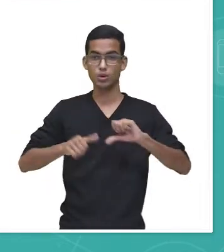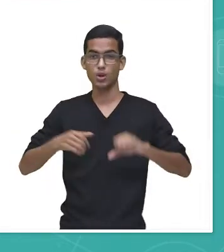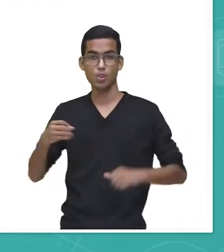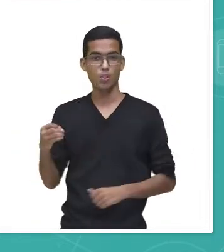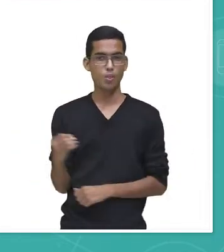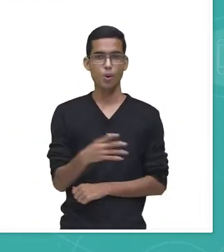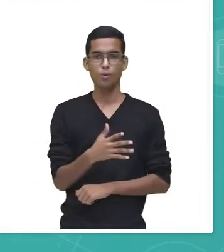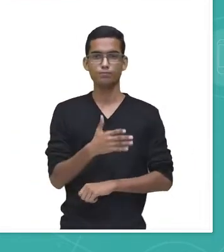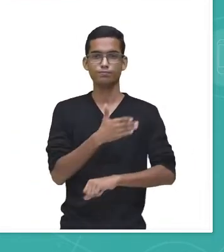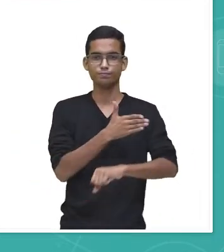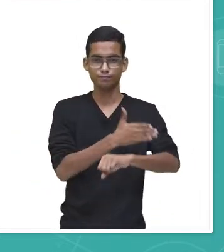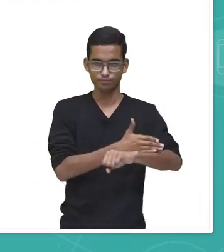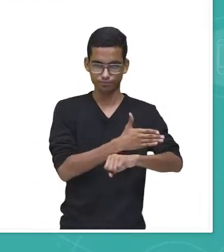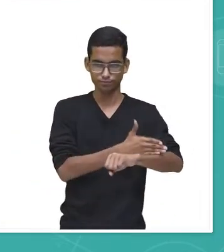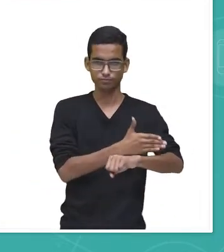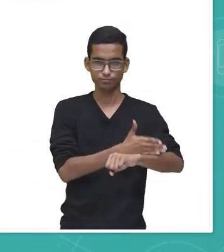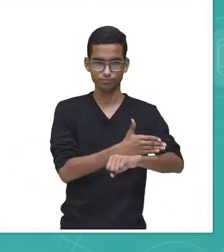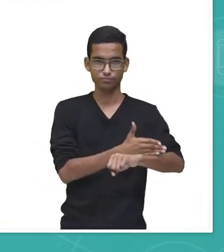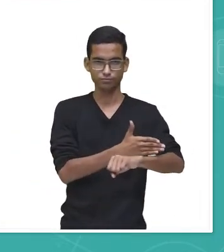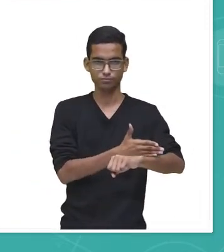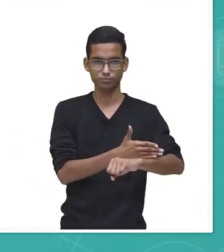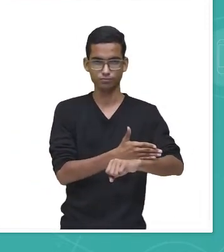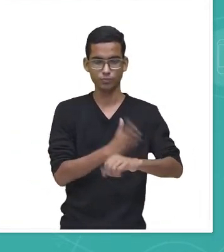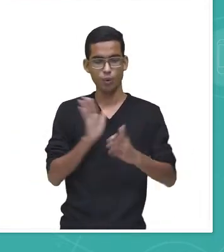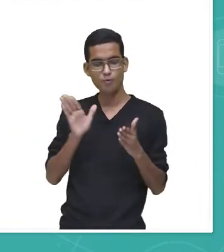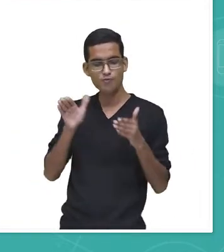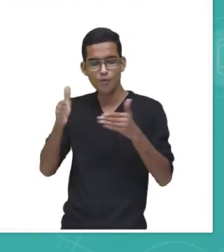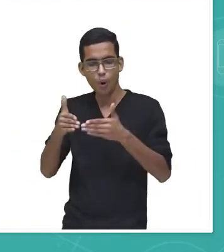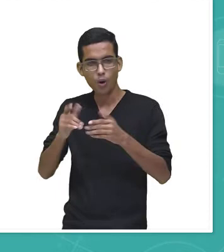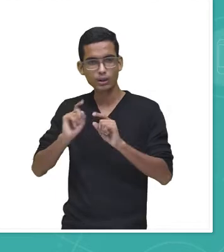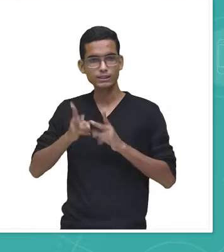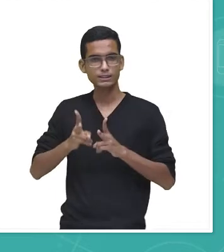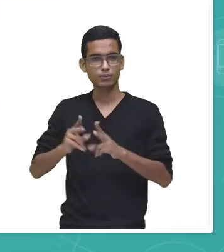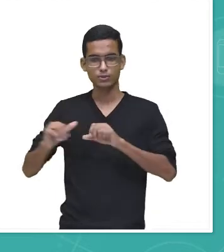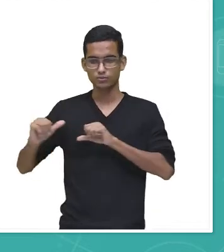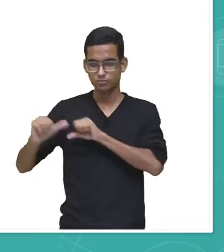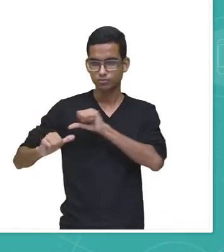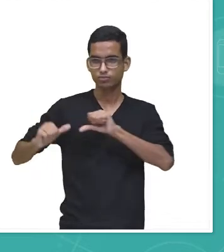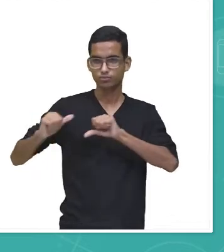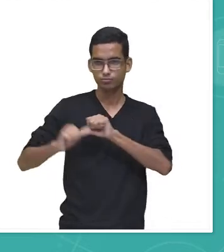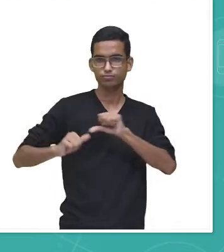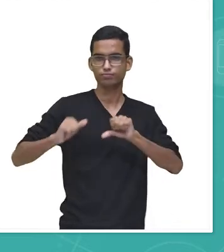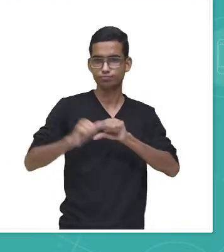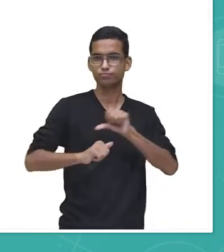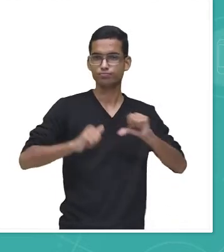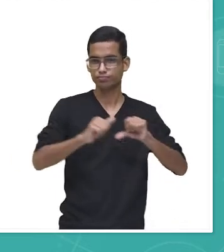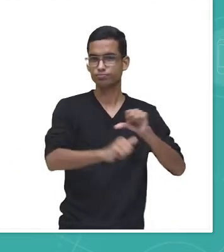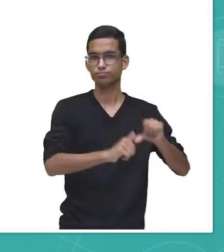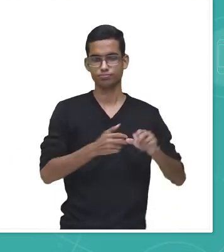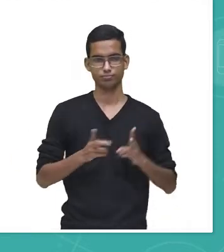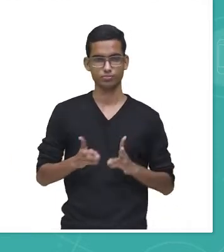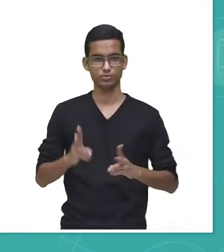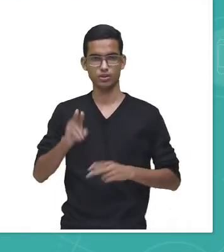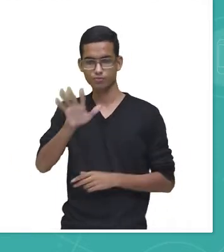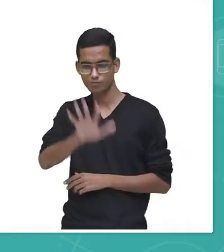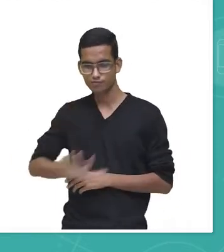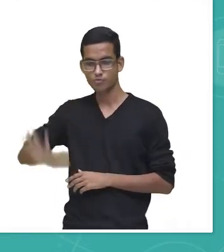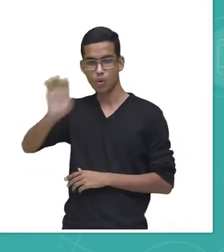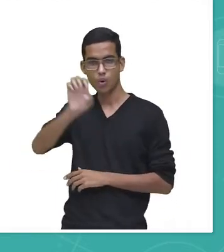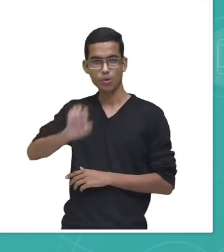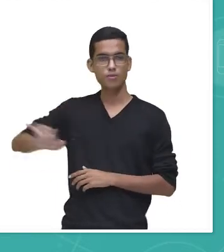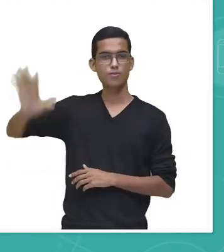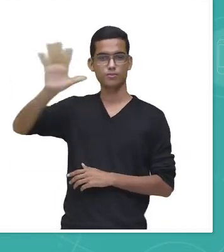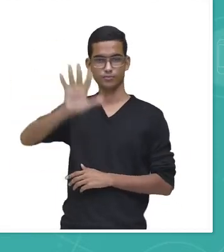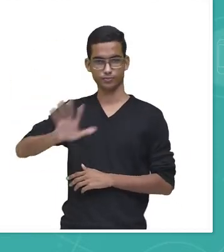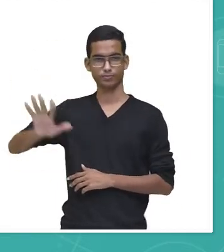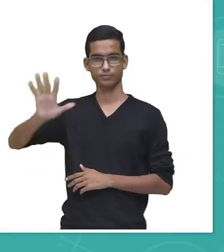fiquem focados sempre que nós estamos vivendo um momento de transição, de grandes mudanças na Europa, certo? E essa